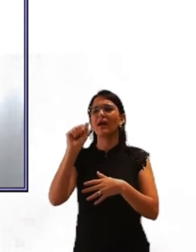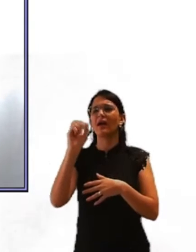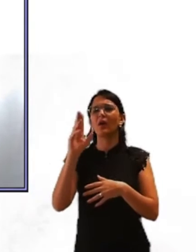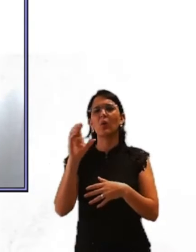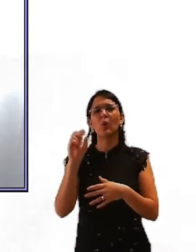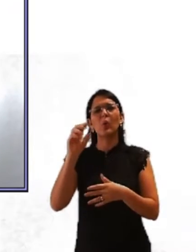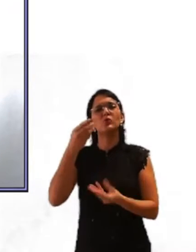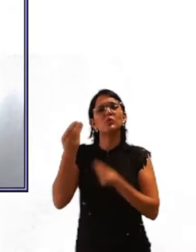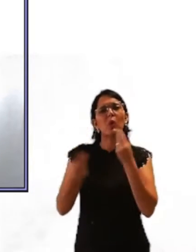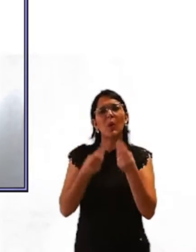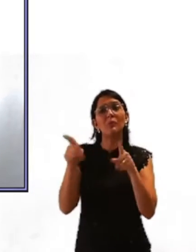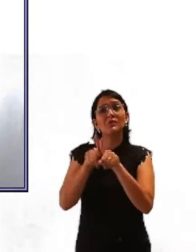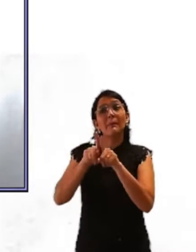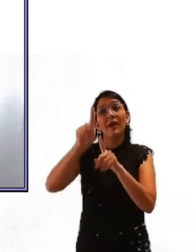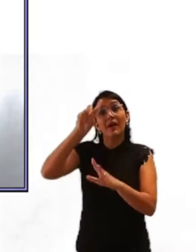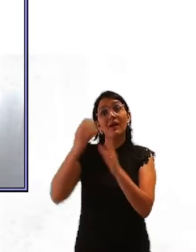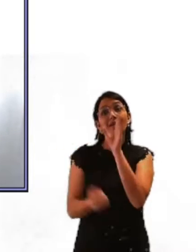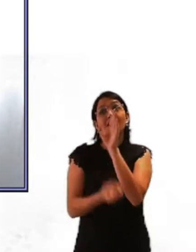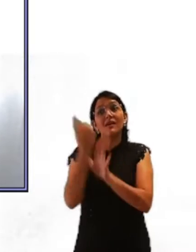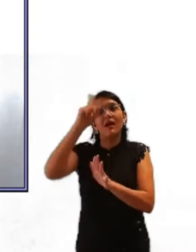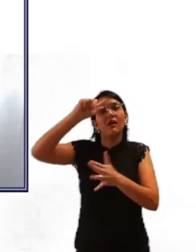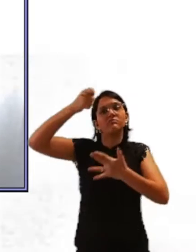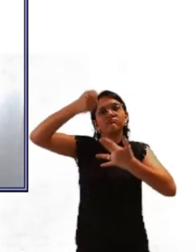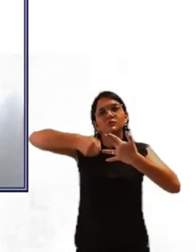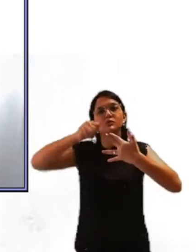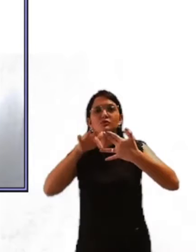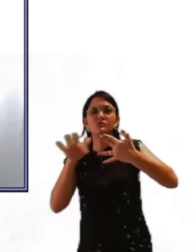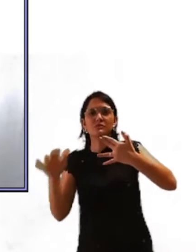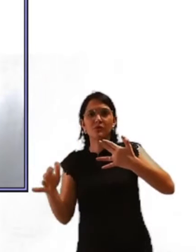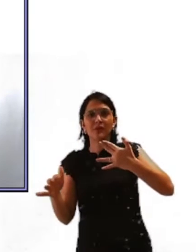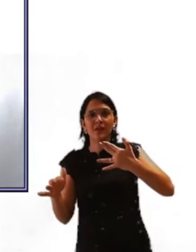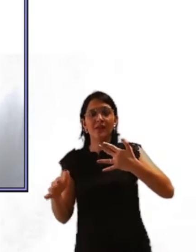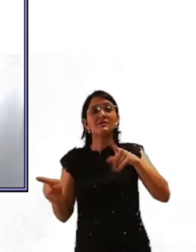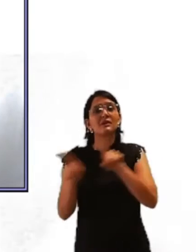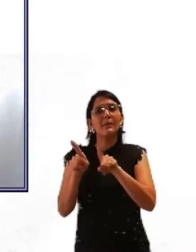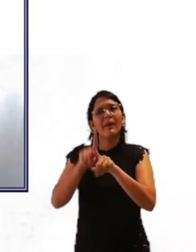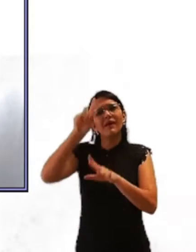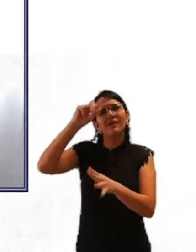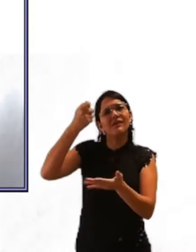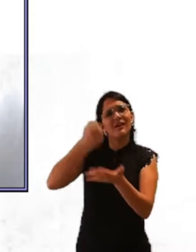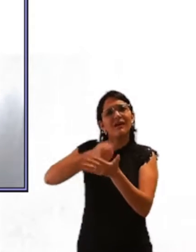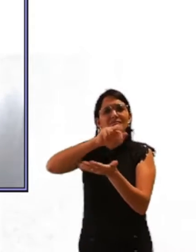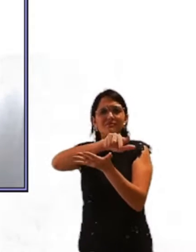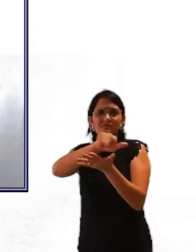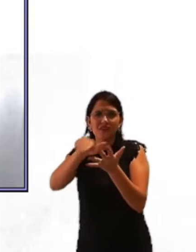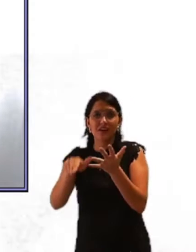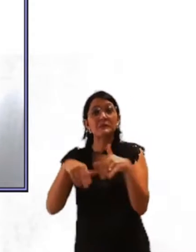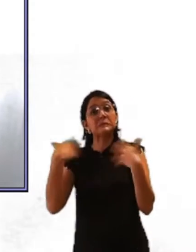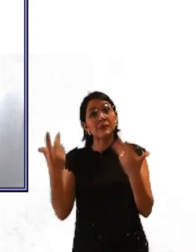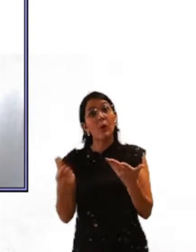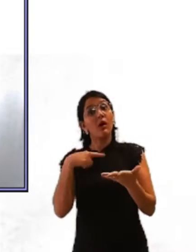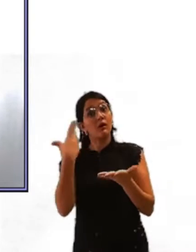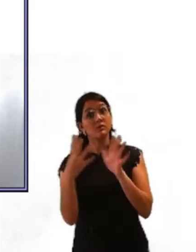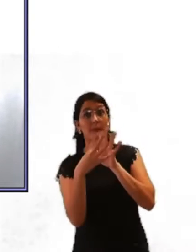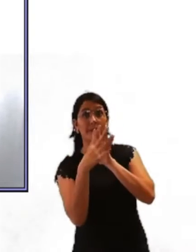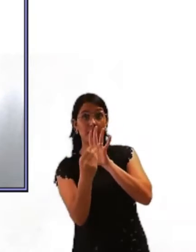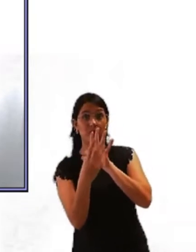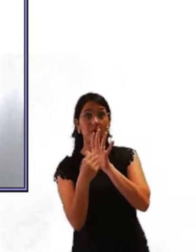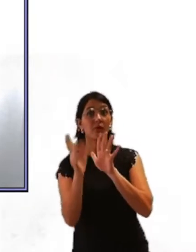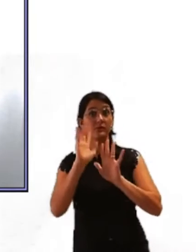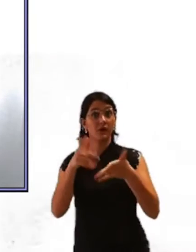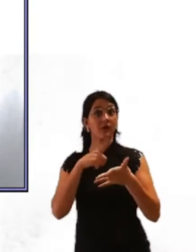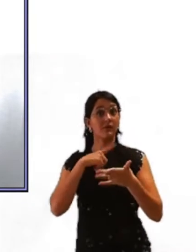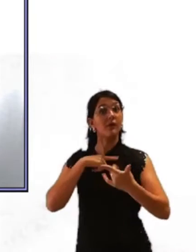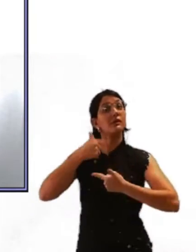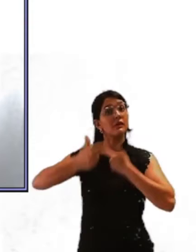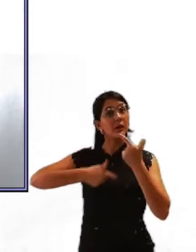uma jurisprudência para criar um óbice a essa interposição de recurso. Então, esses modelos, eles são já